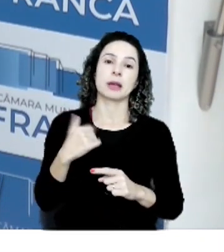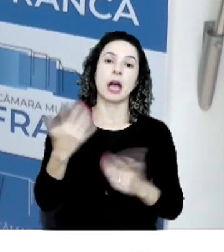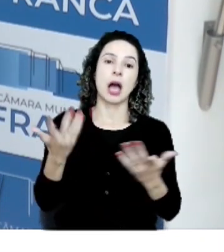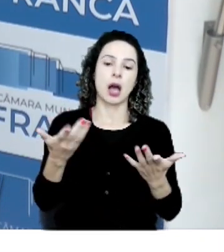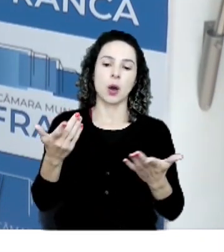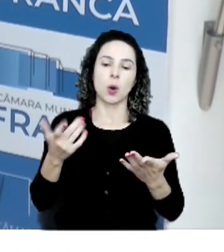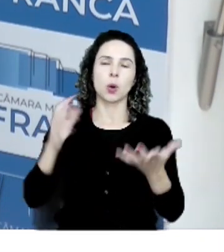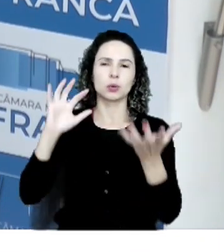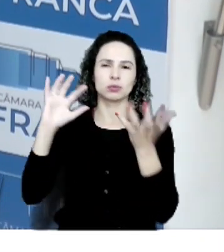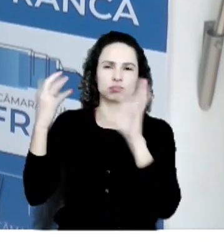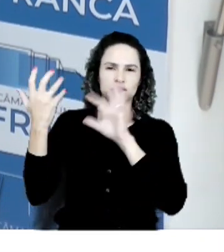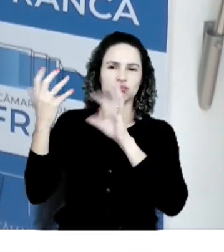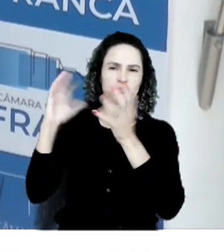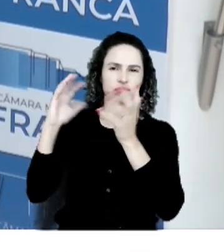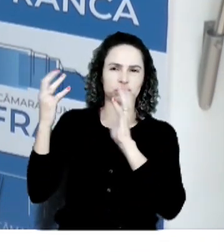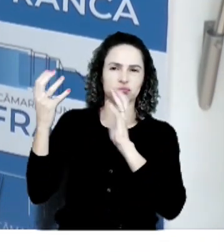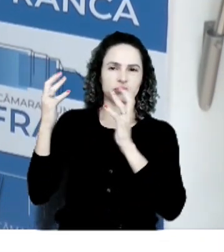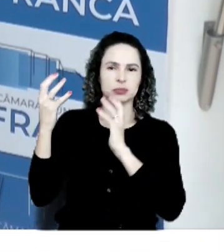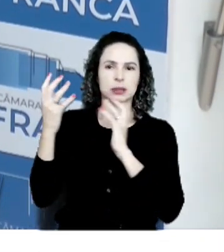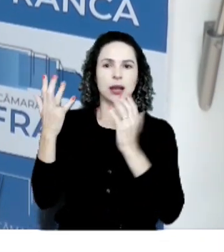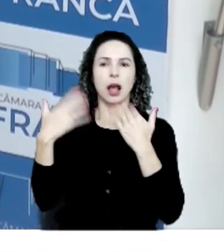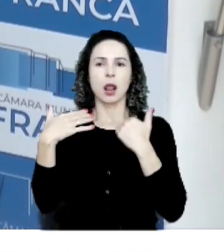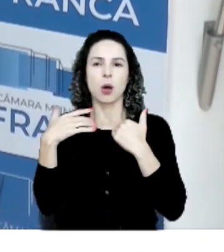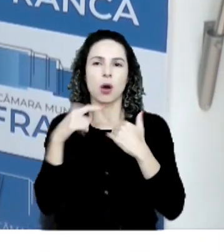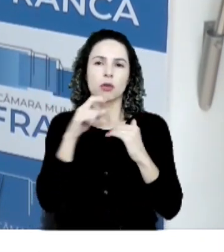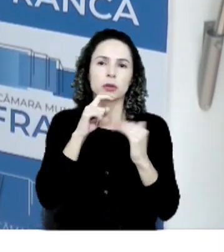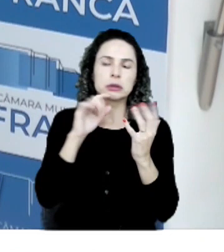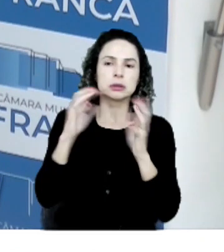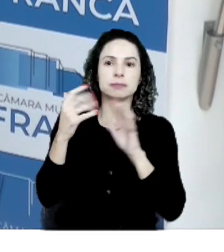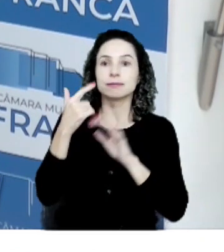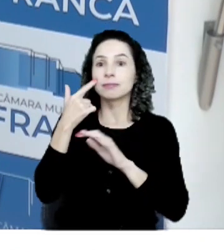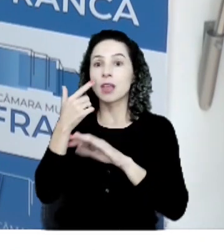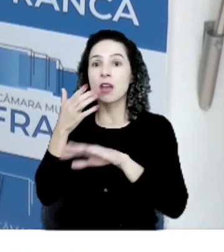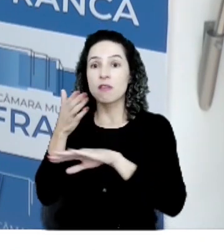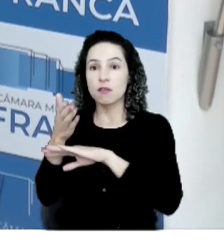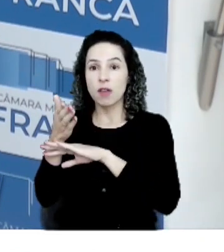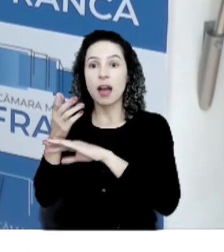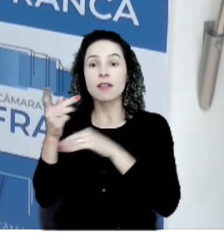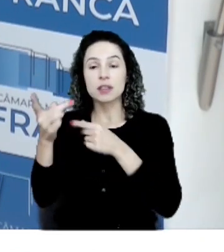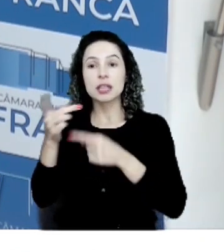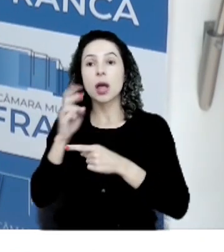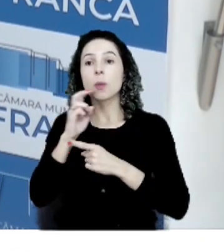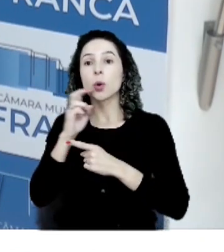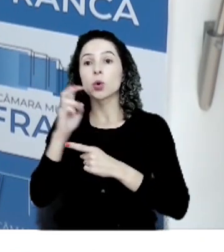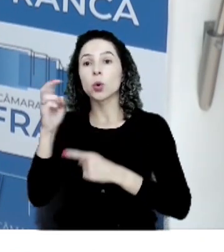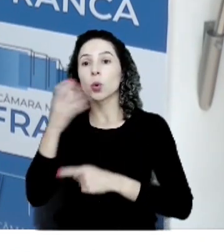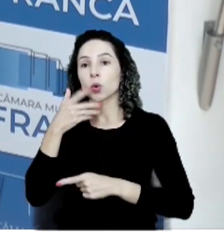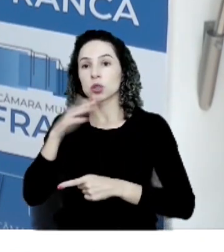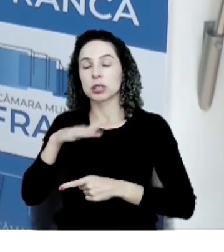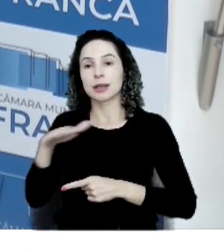tempo, a gente vê lá na porta do pronto-socorro